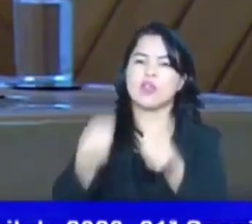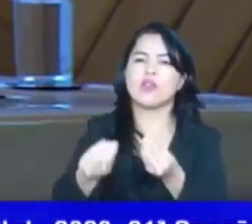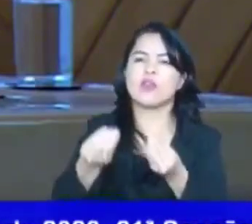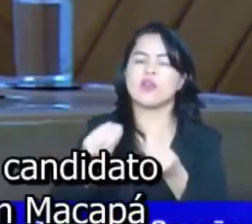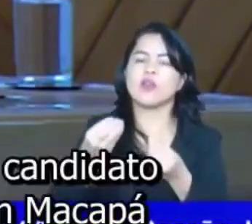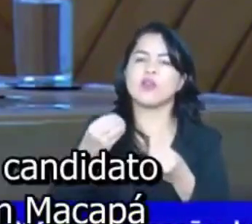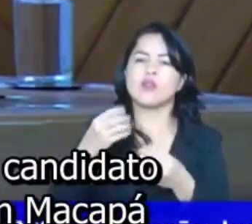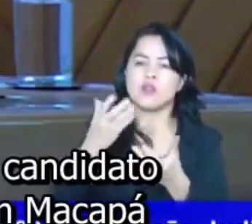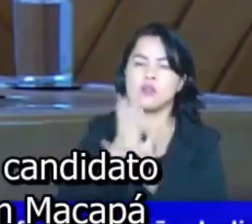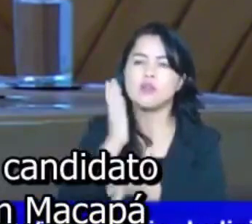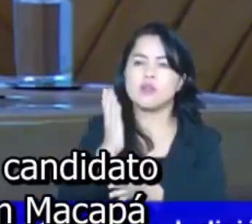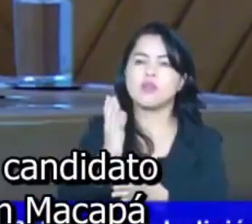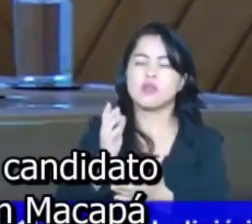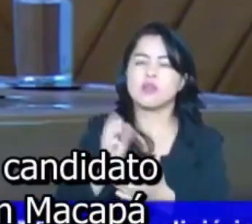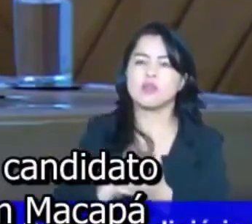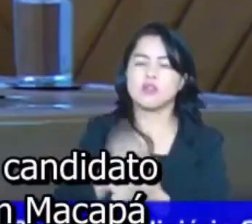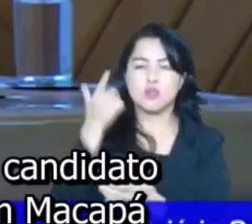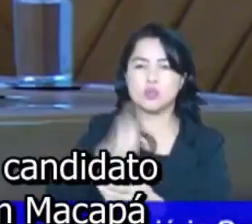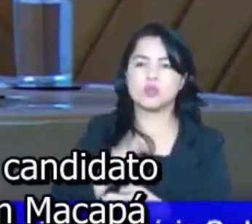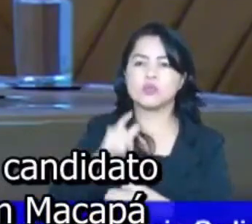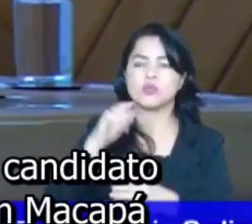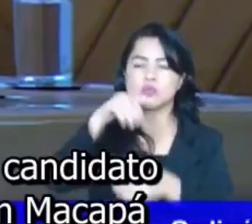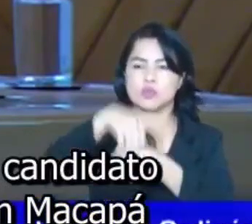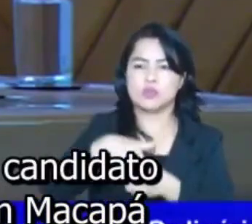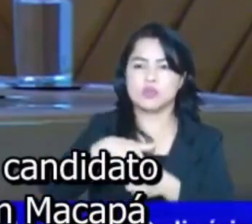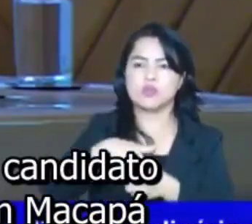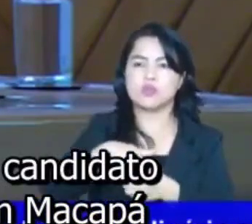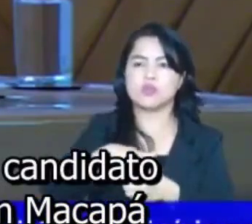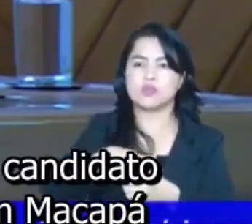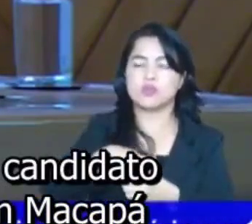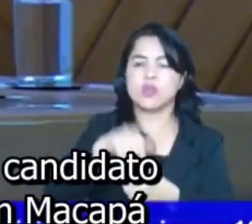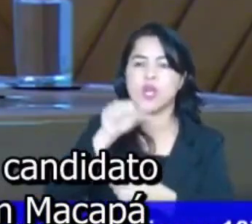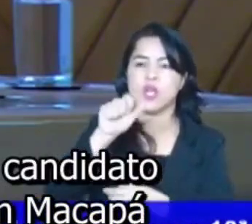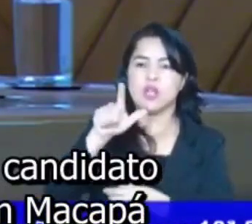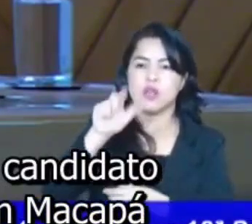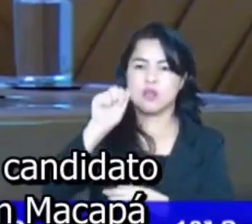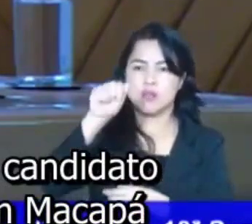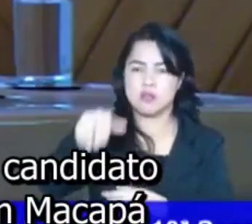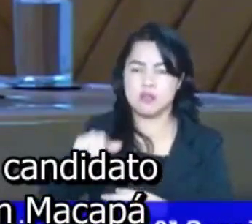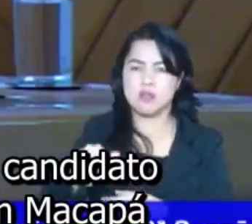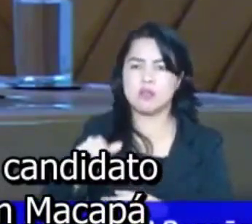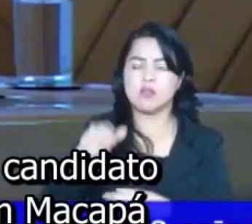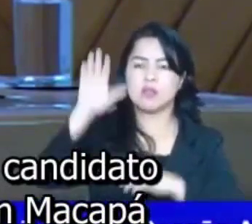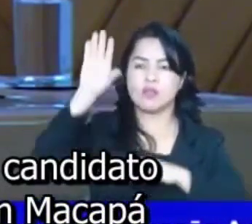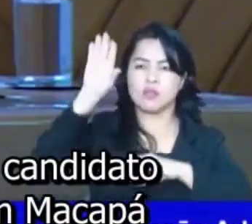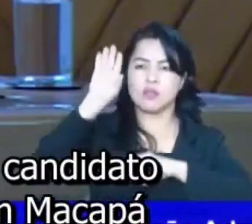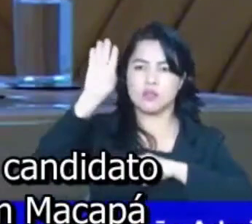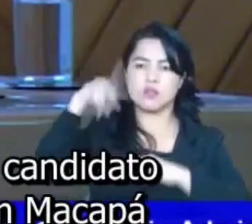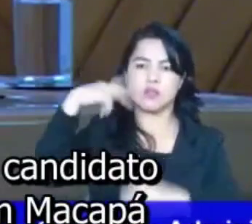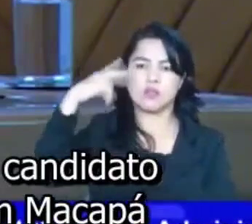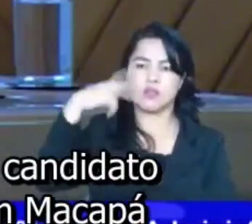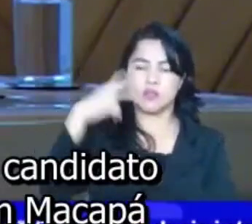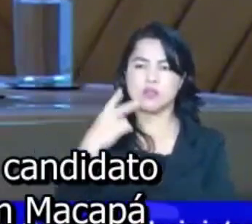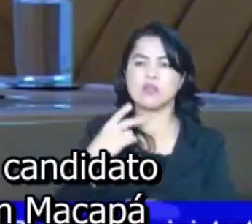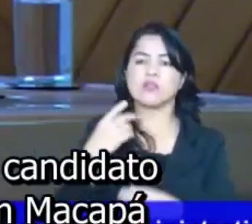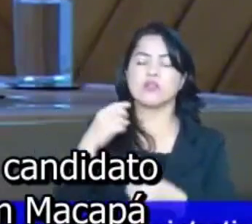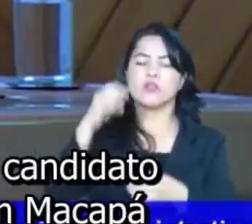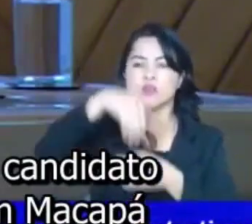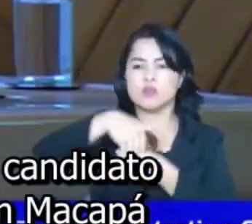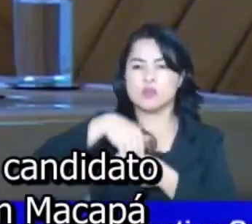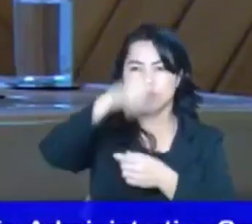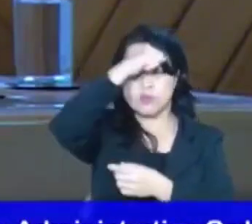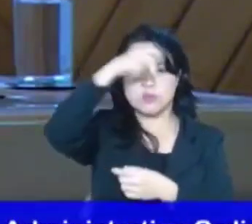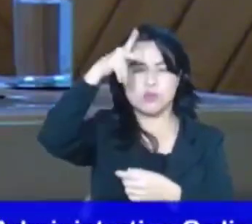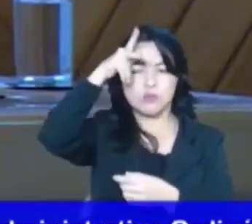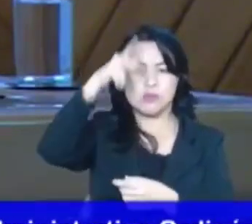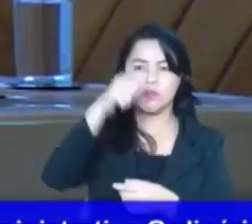no intuito de angariar votos para seu sobrinho Alain Ramalho, candidato a vereador nas eleições municipais em 2020